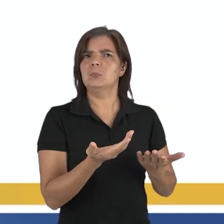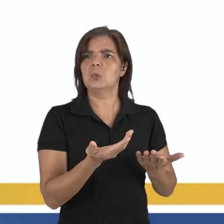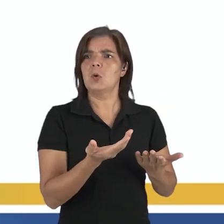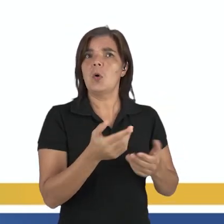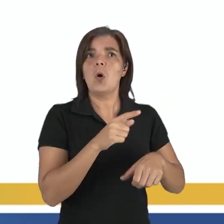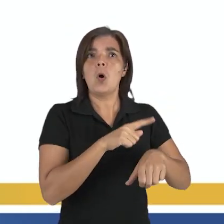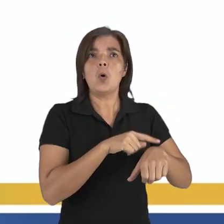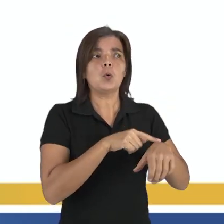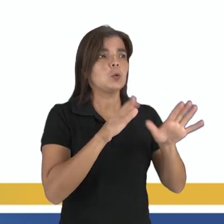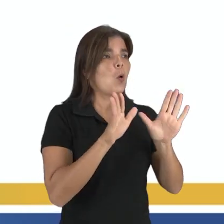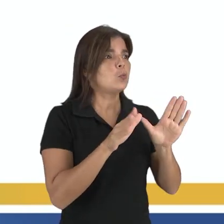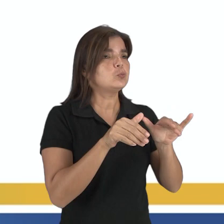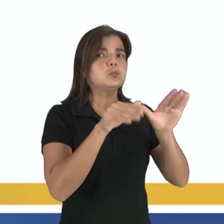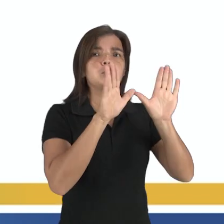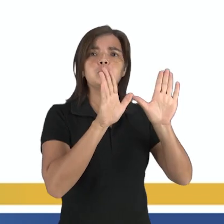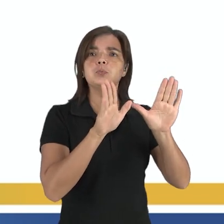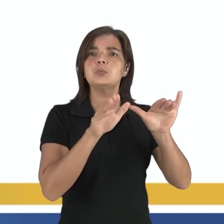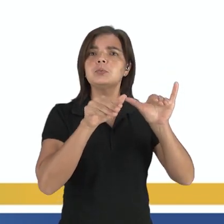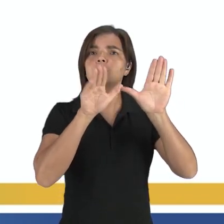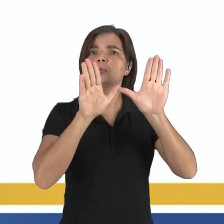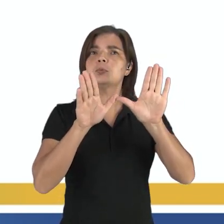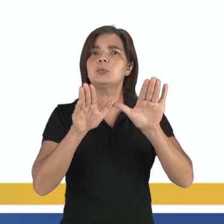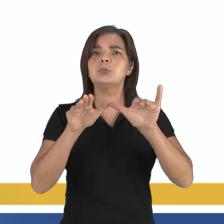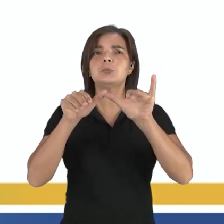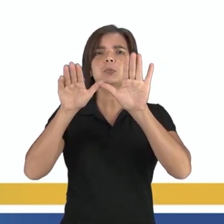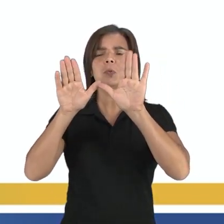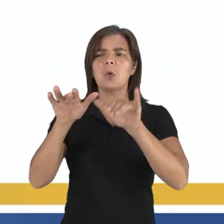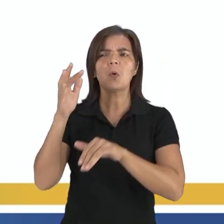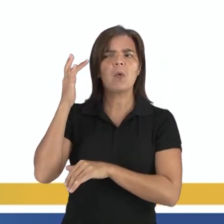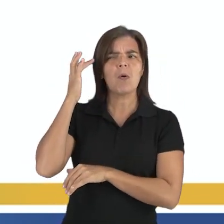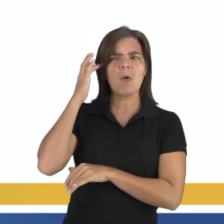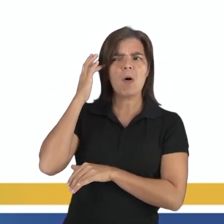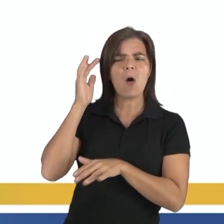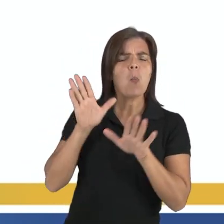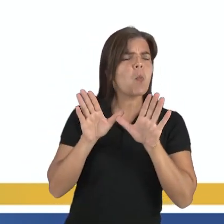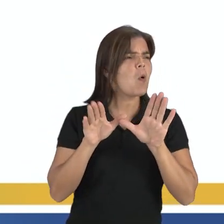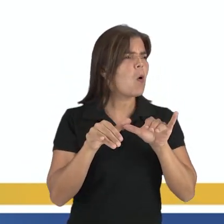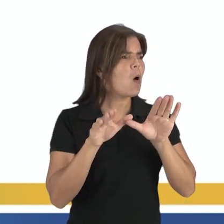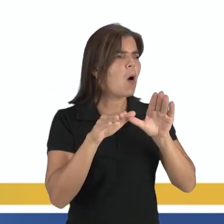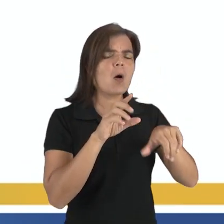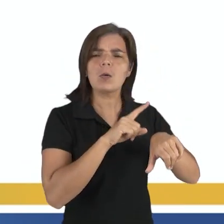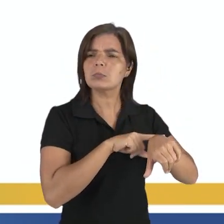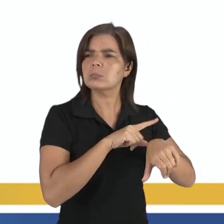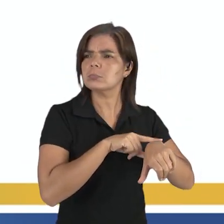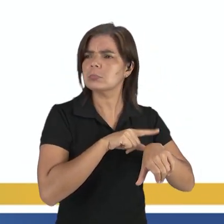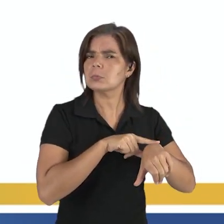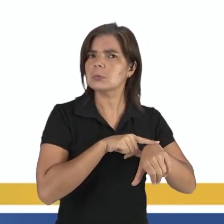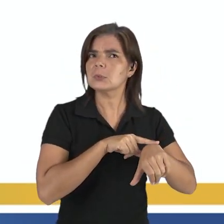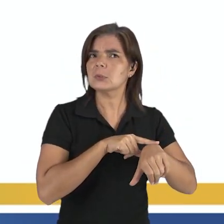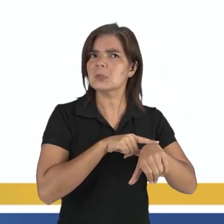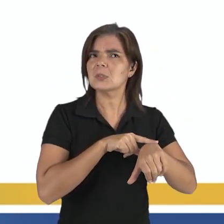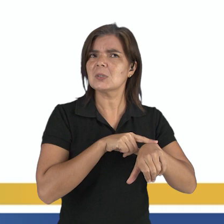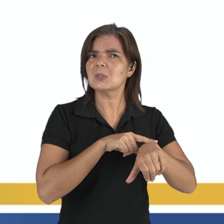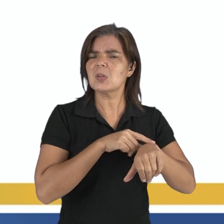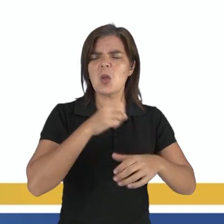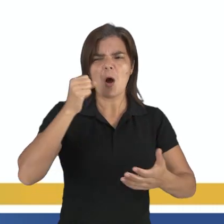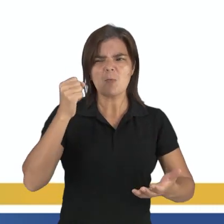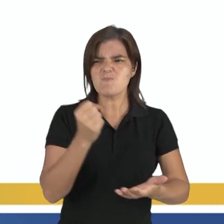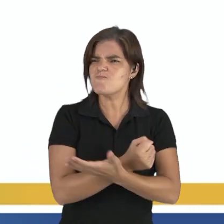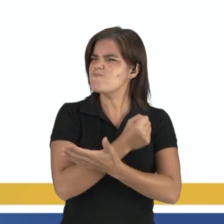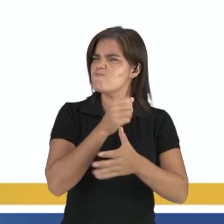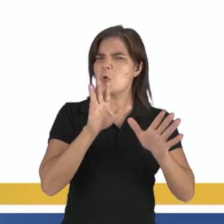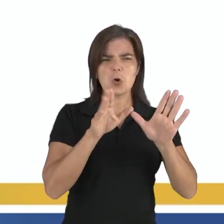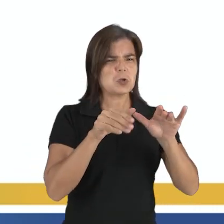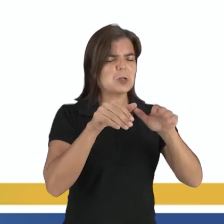O tempo voa! Como será que são as asas do tempo? Ai, aposto que